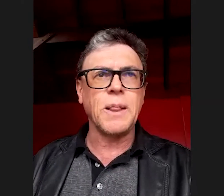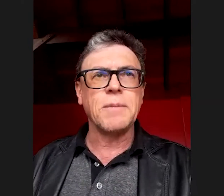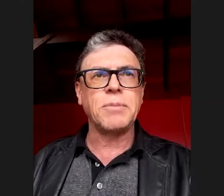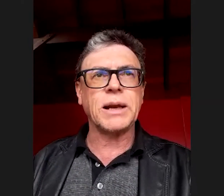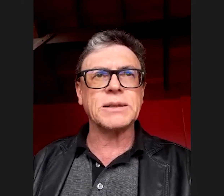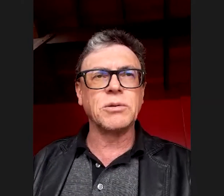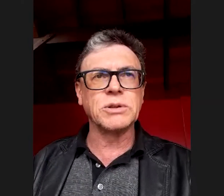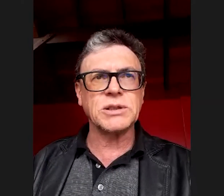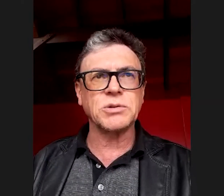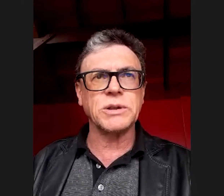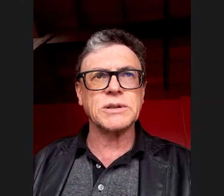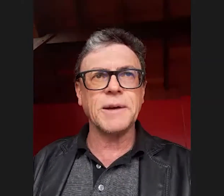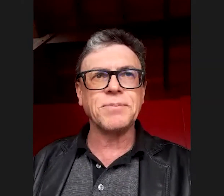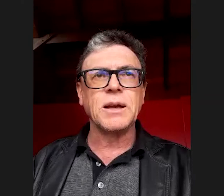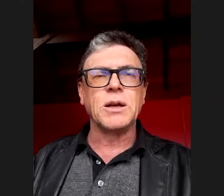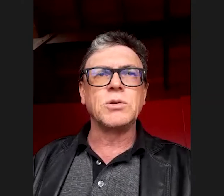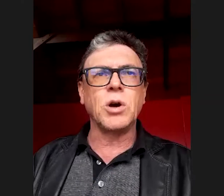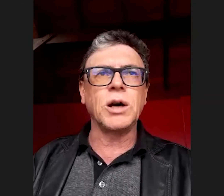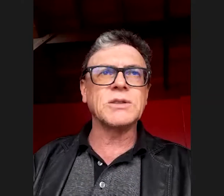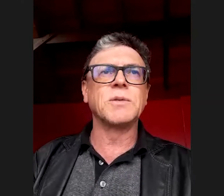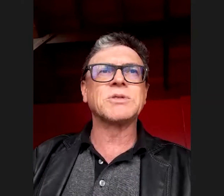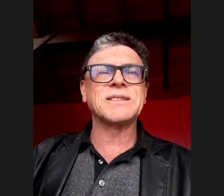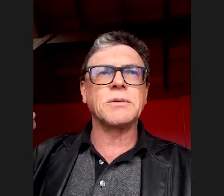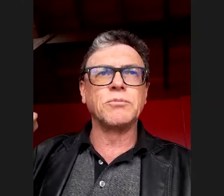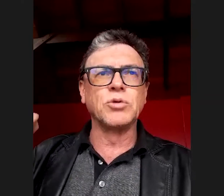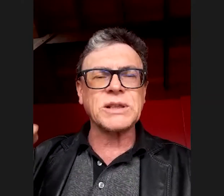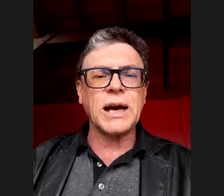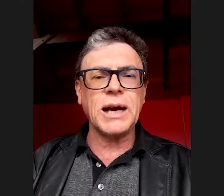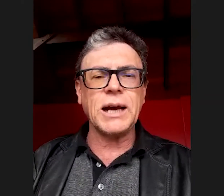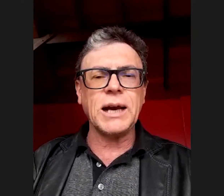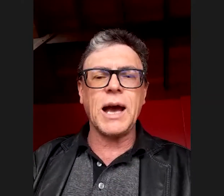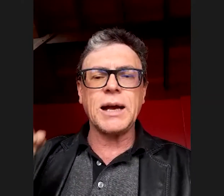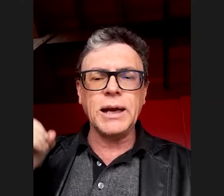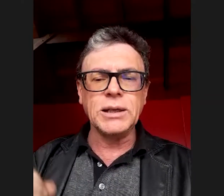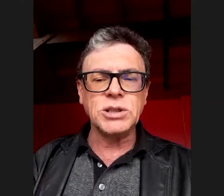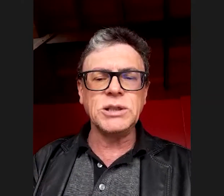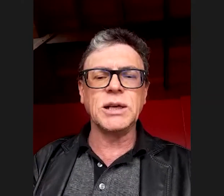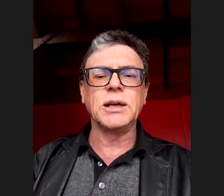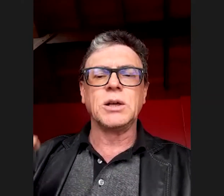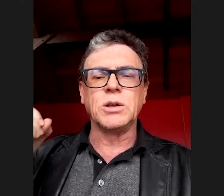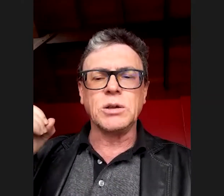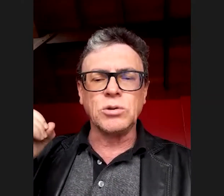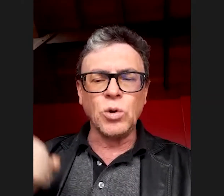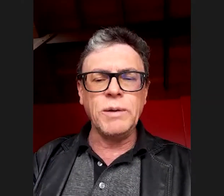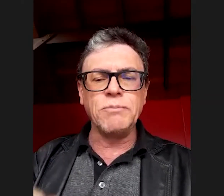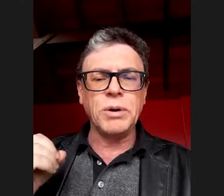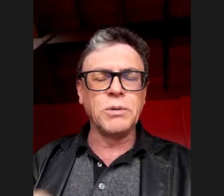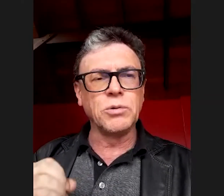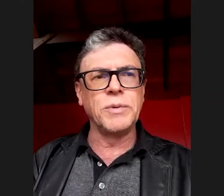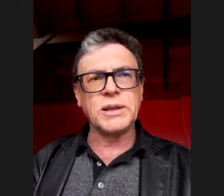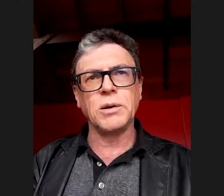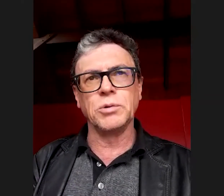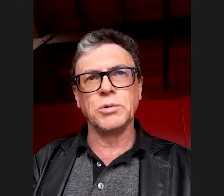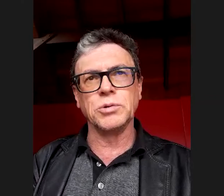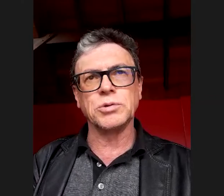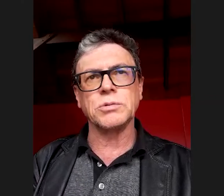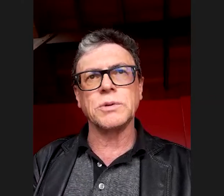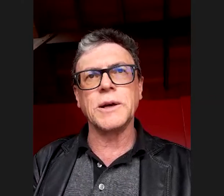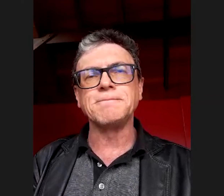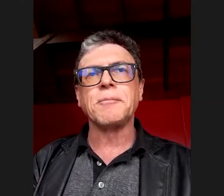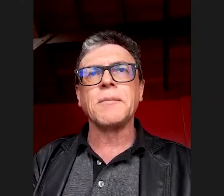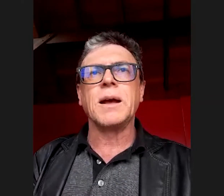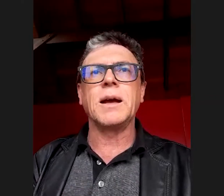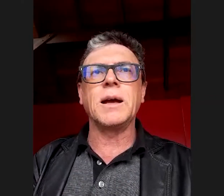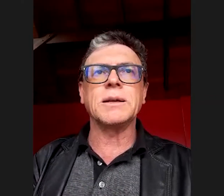dado para as negociações, né? Nós vamos buscar a garantia do emprego do metalúrgico,